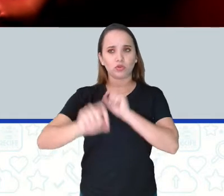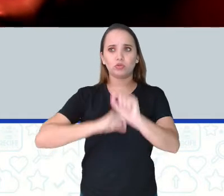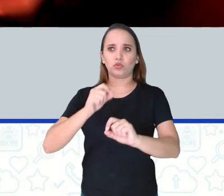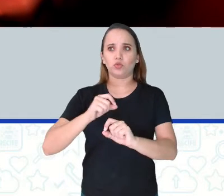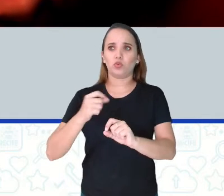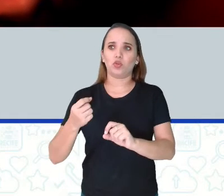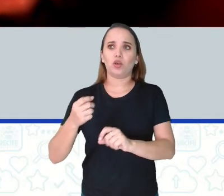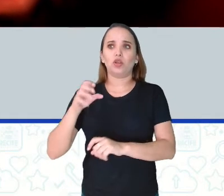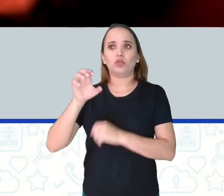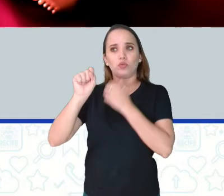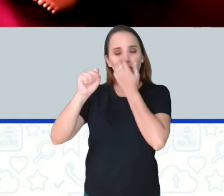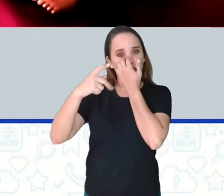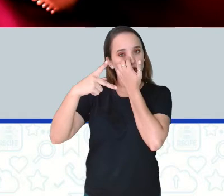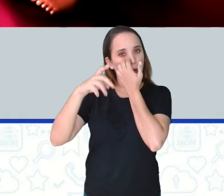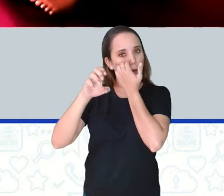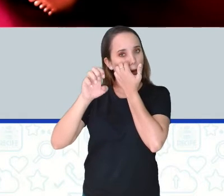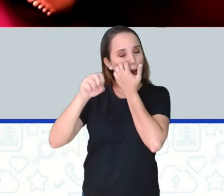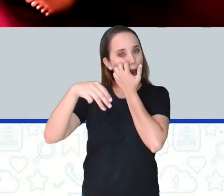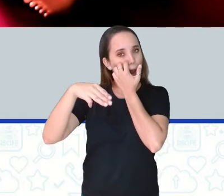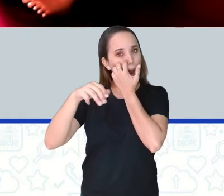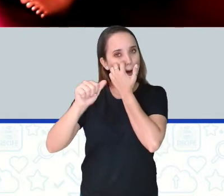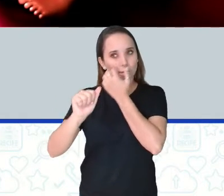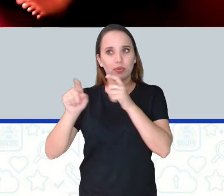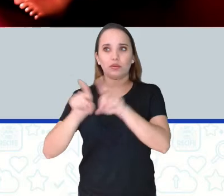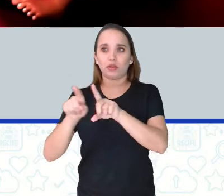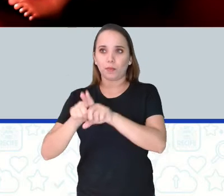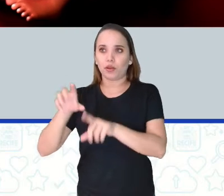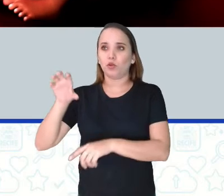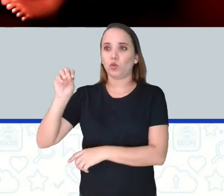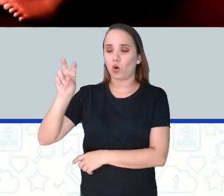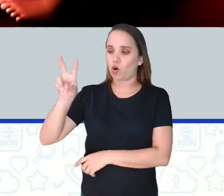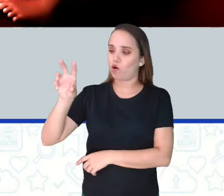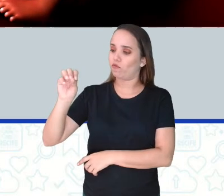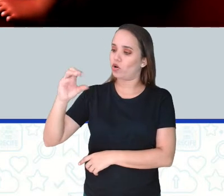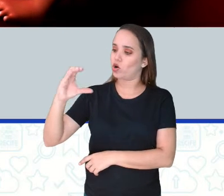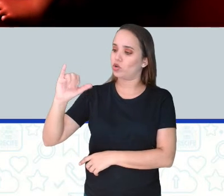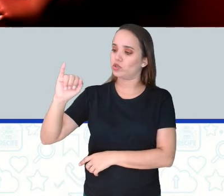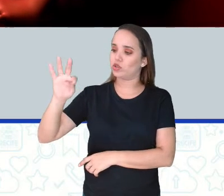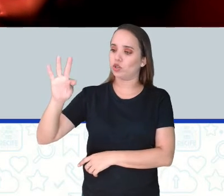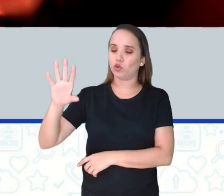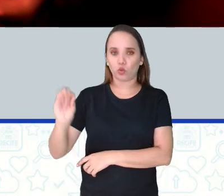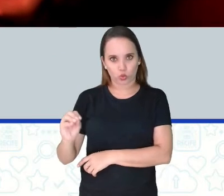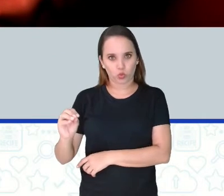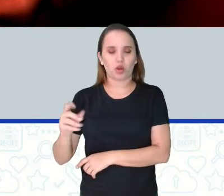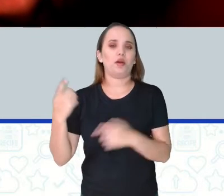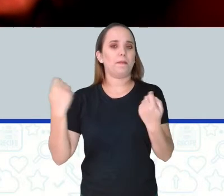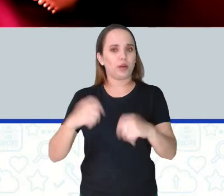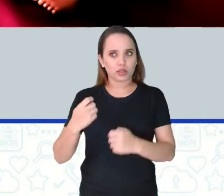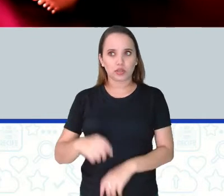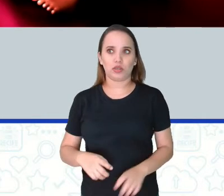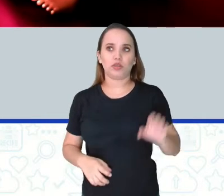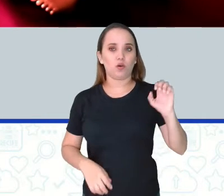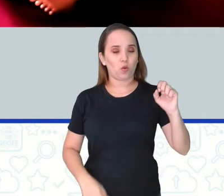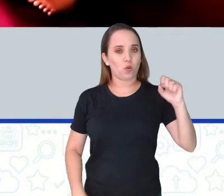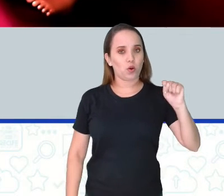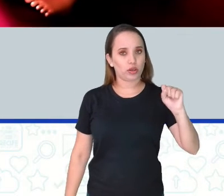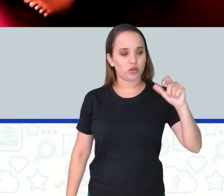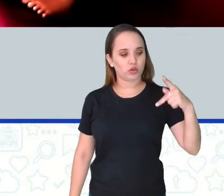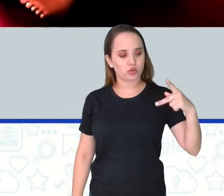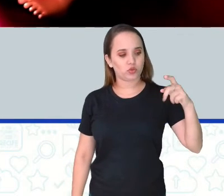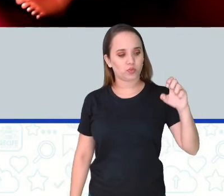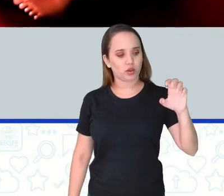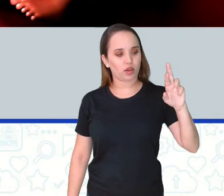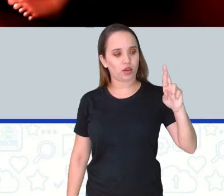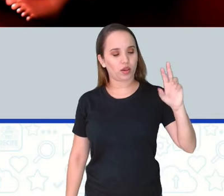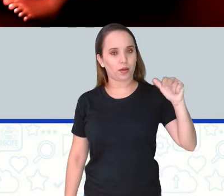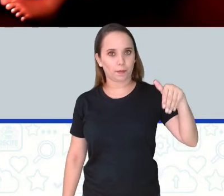espermatozoide e do ovócito secundário, popularmente chamado de óvulo. Então, esse ovócito e o espermatozoide, eles vão